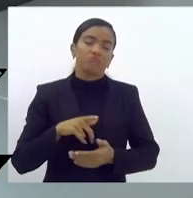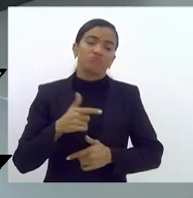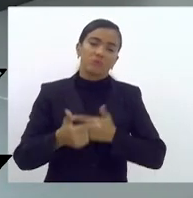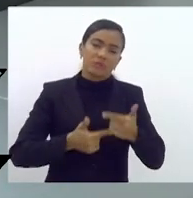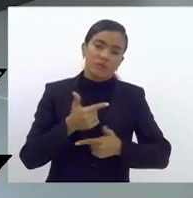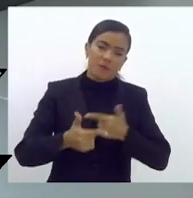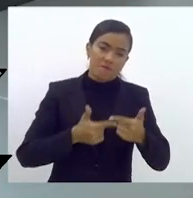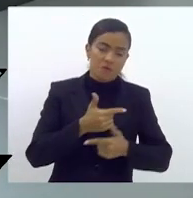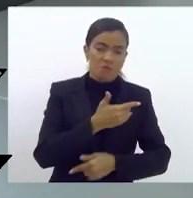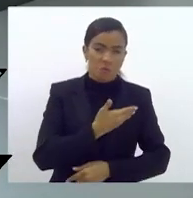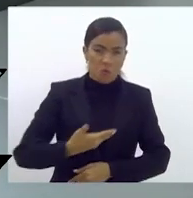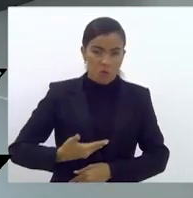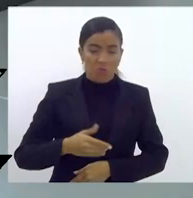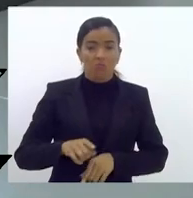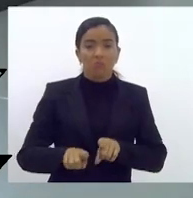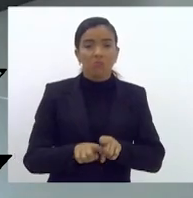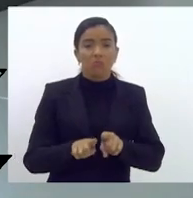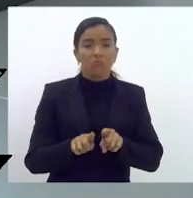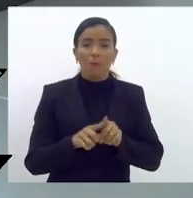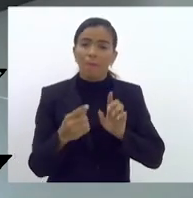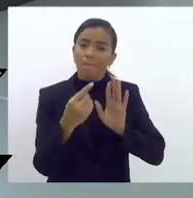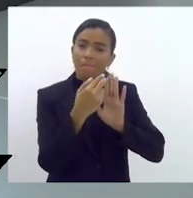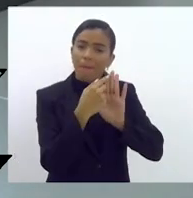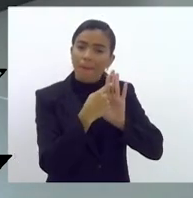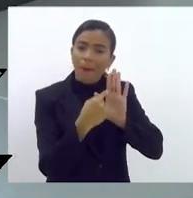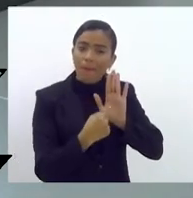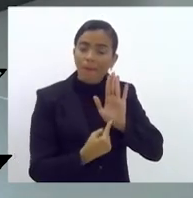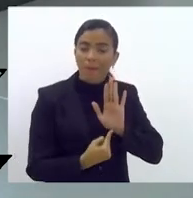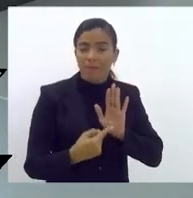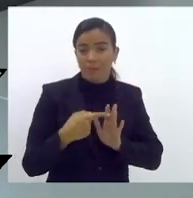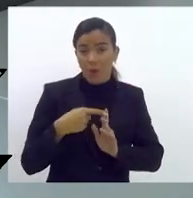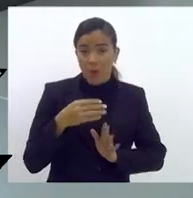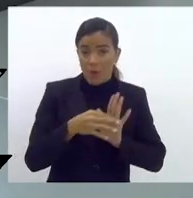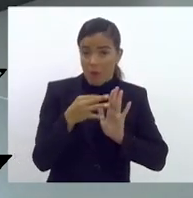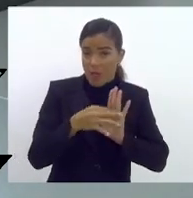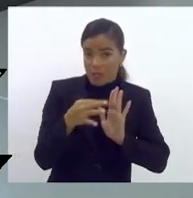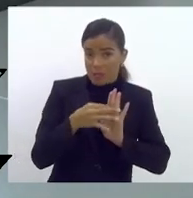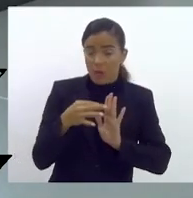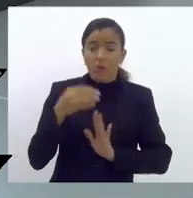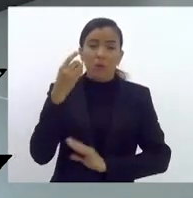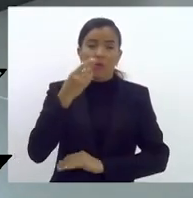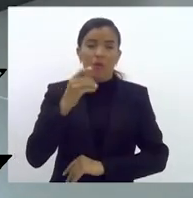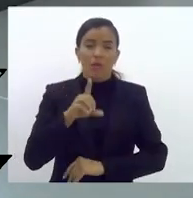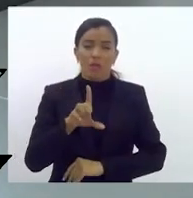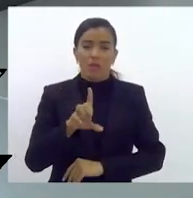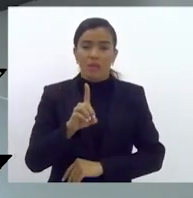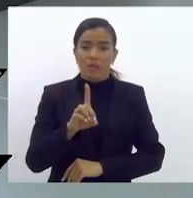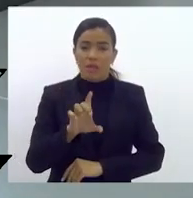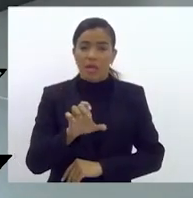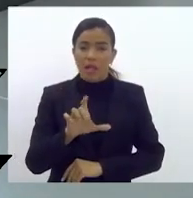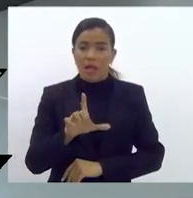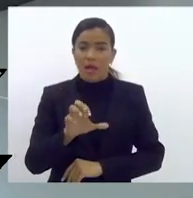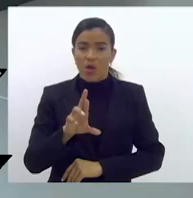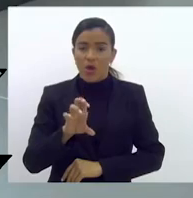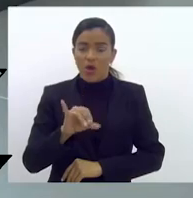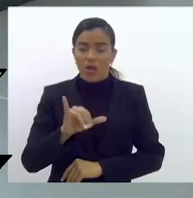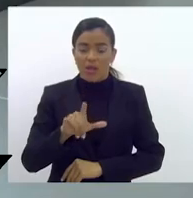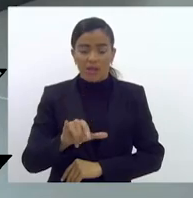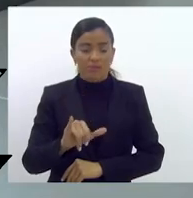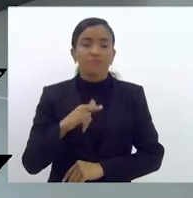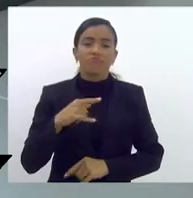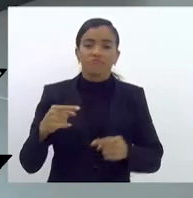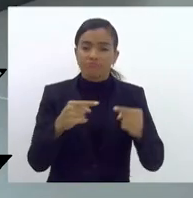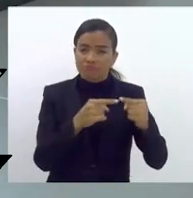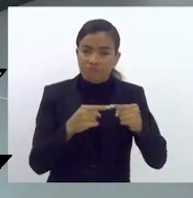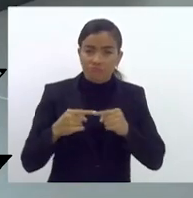Estado do Rio de Janeiro na forma em que menciona e da outras providências o parecer Deputado Guilherme é pela constitucionalidade em